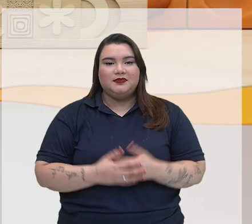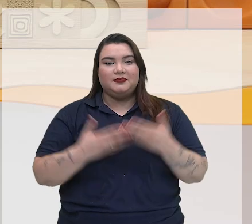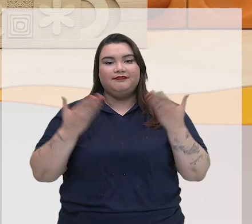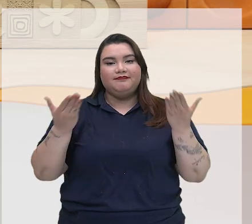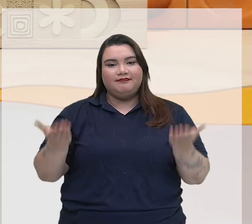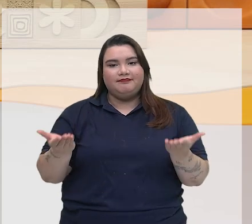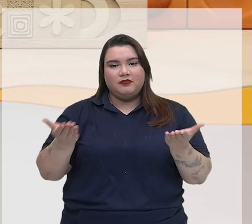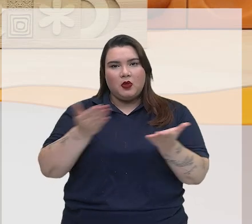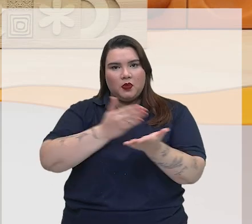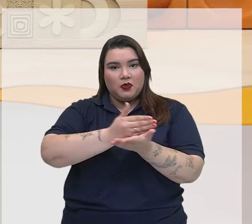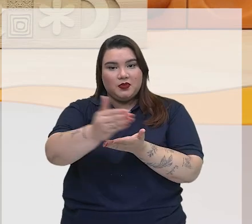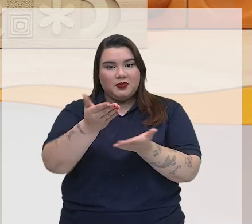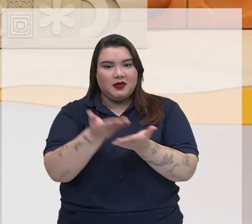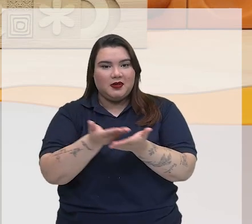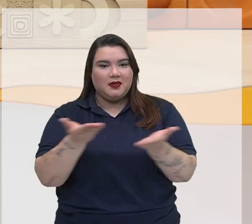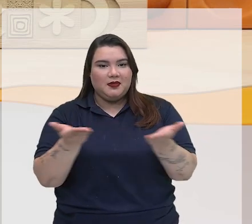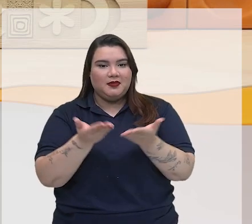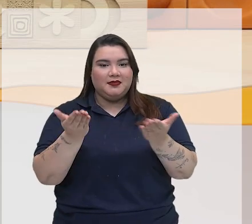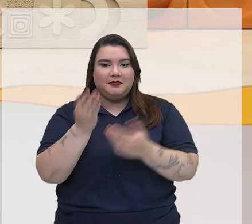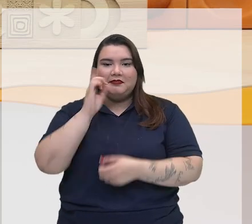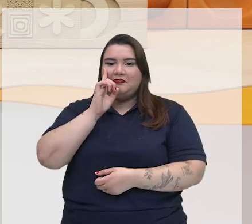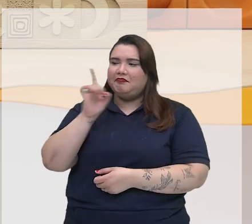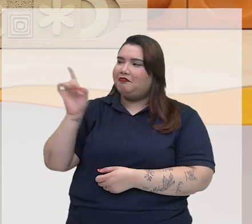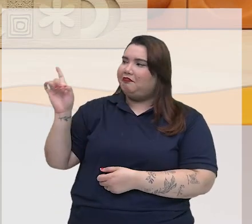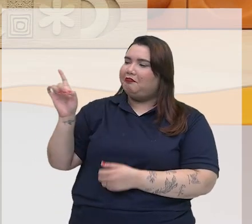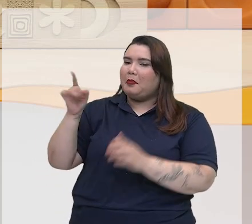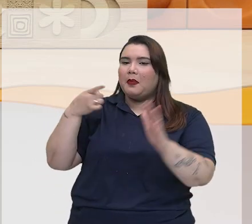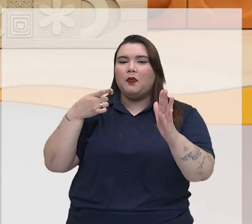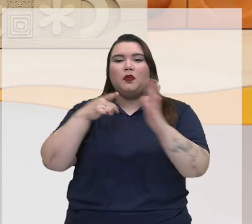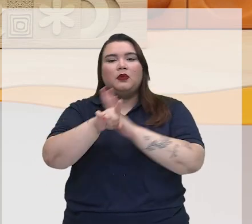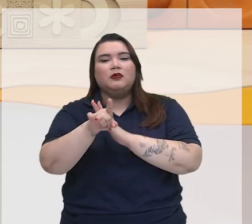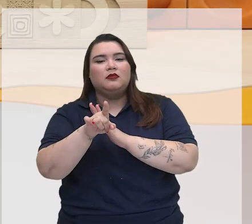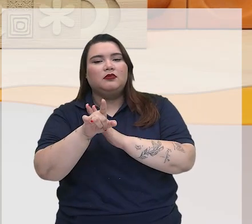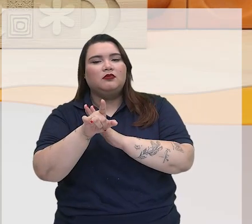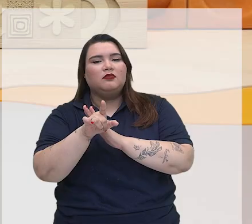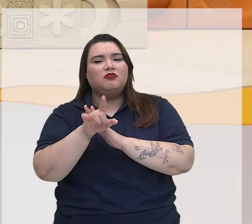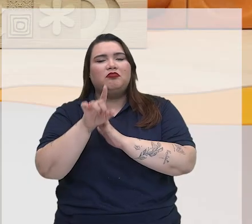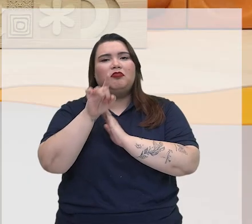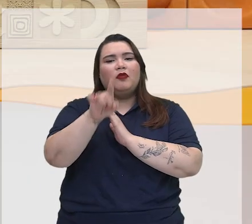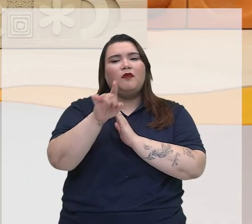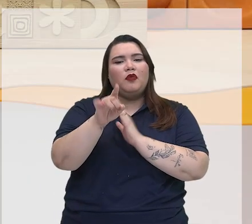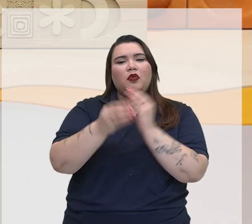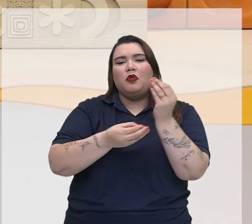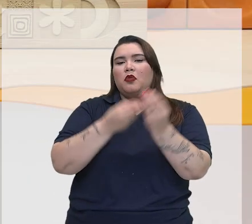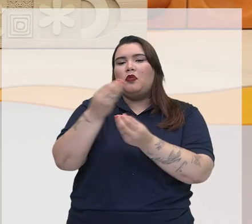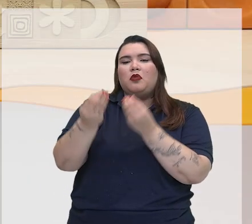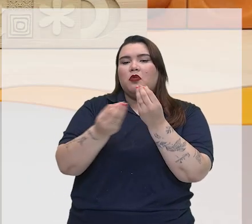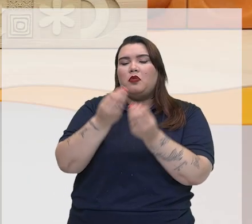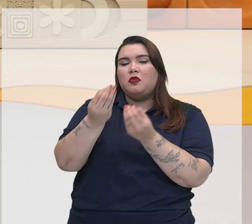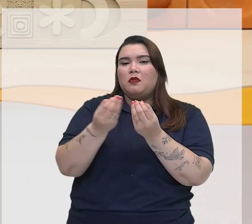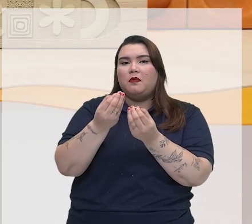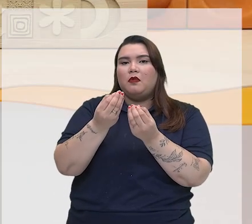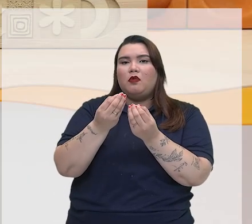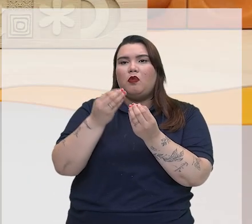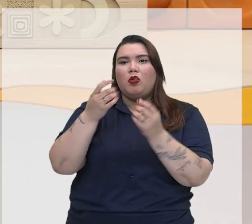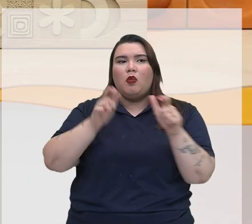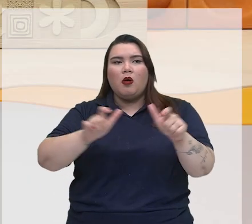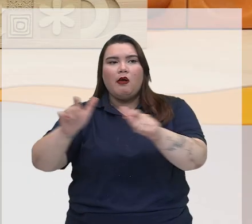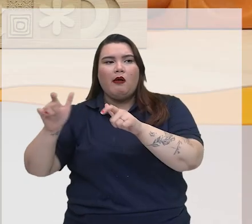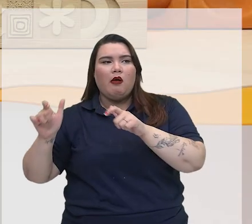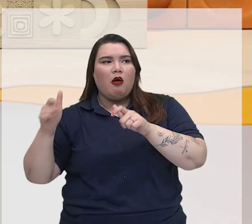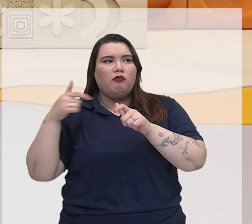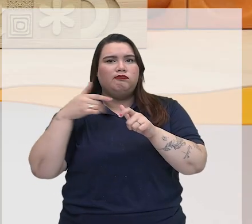Inicio a nossa aula com esta seguinte pergunta: como vocês se orientam